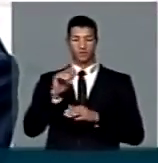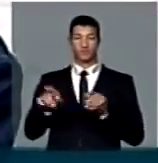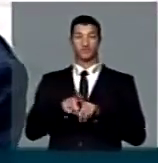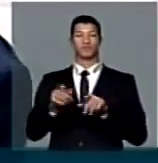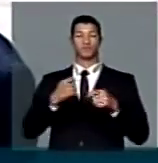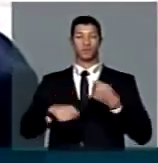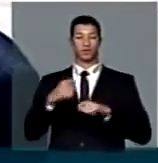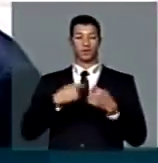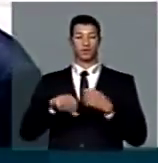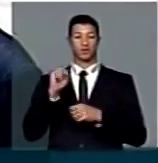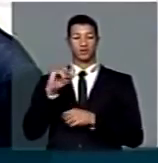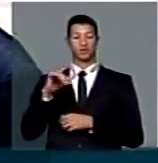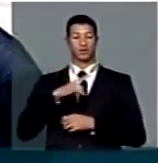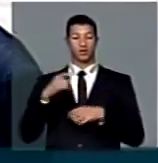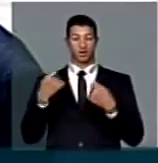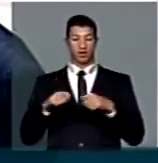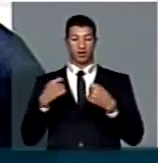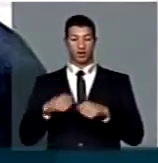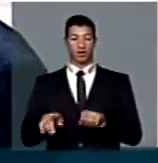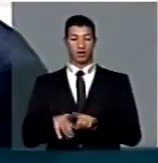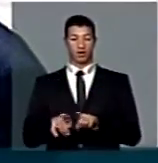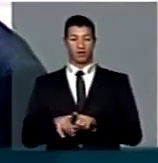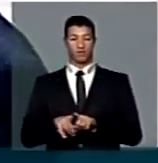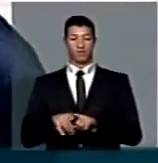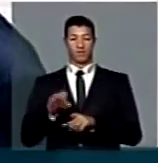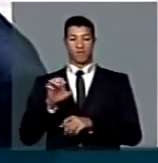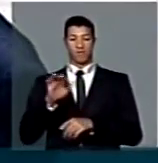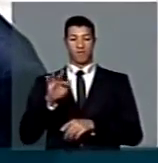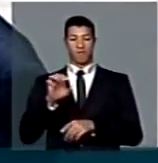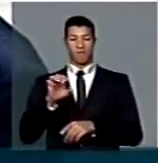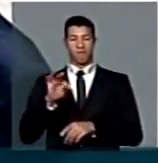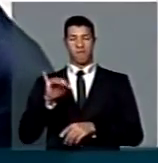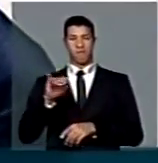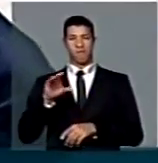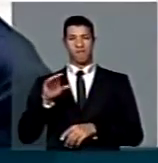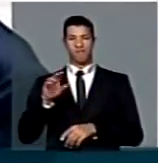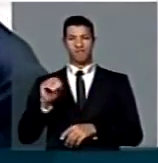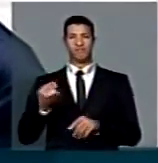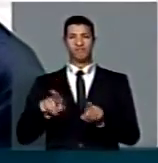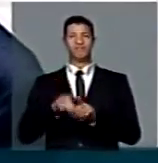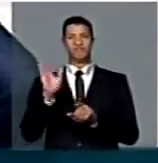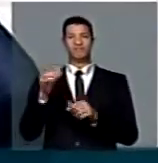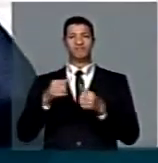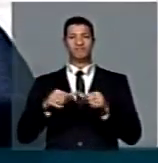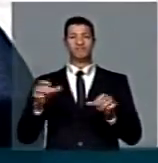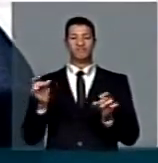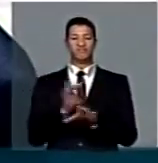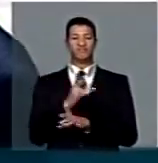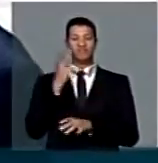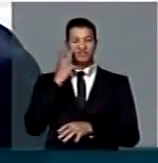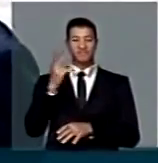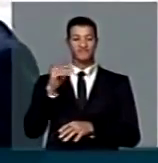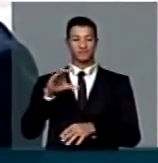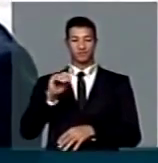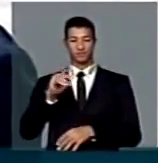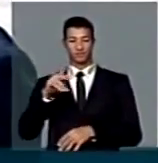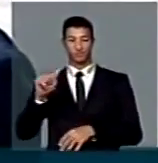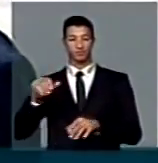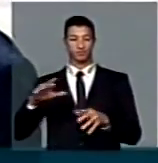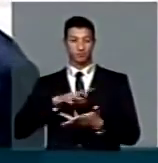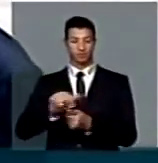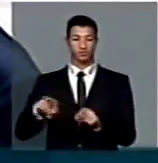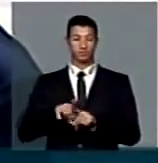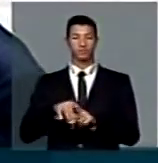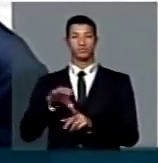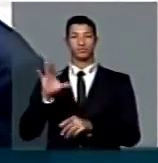economia, e se houver necessidade de recompor o efetivo, que há necessidade, eles já estariam prontos para a Copa do Mundo e para as